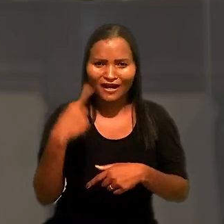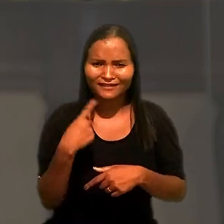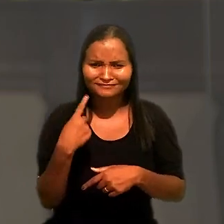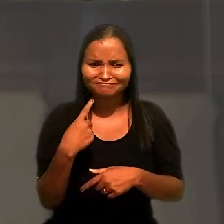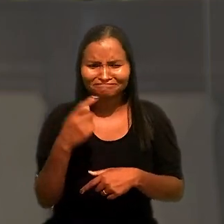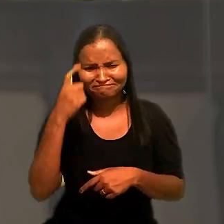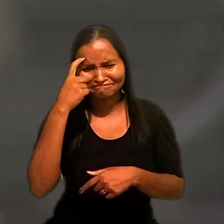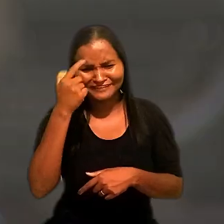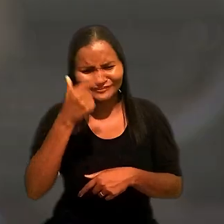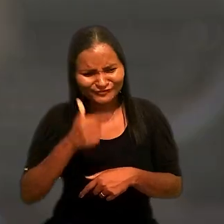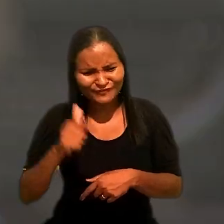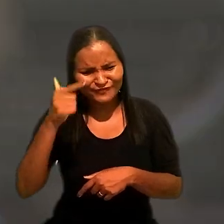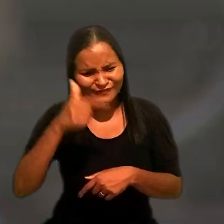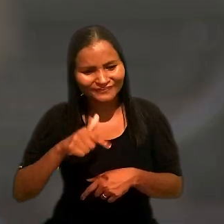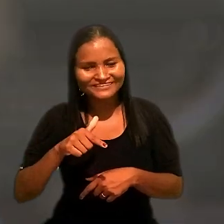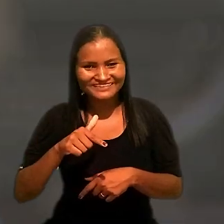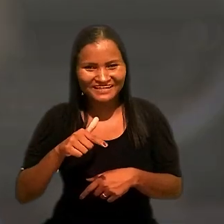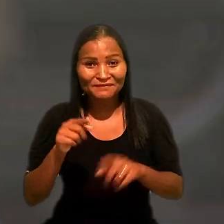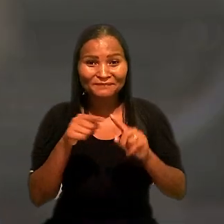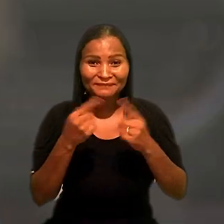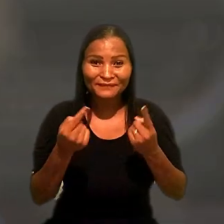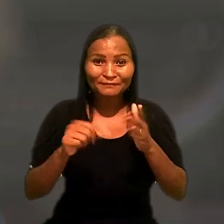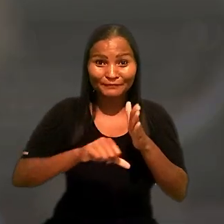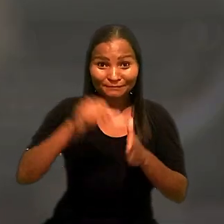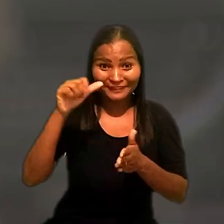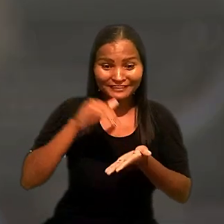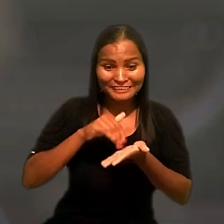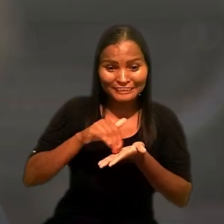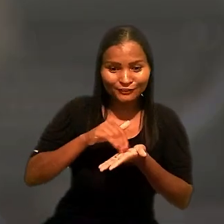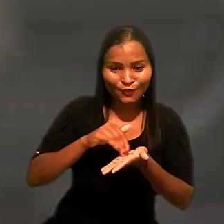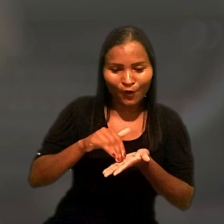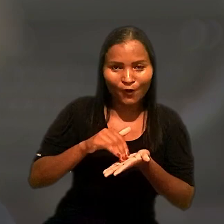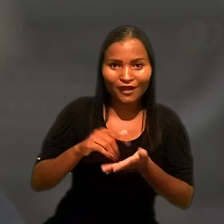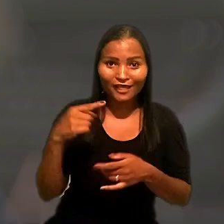Parece até repetição. Mas o primeiro escritório de advocacia em que